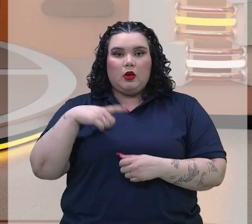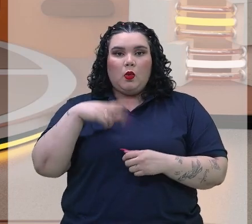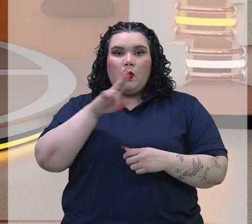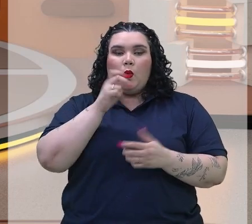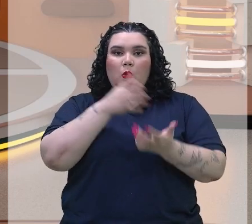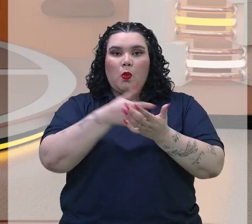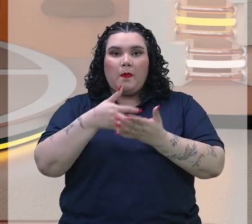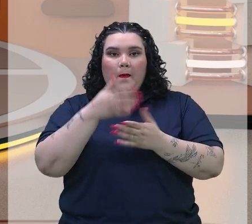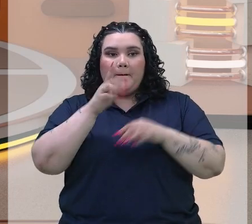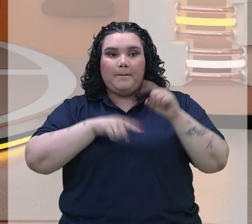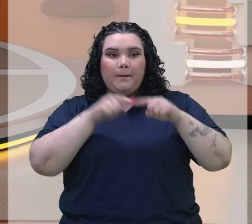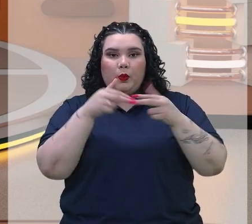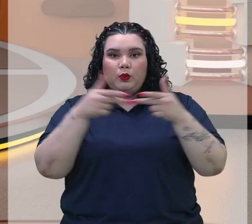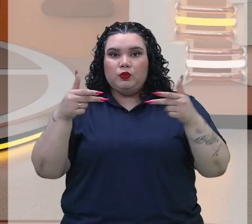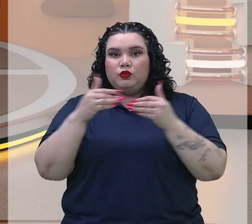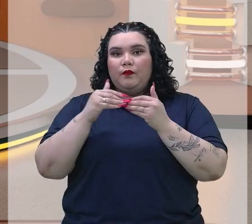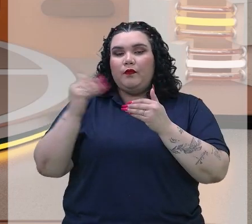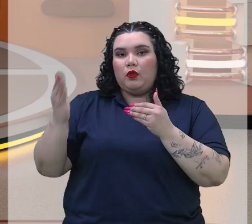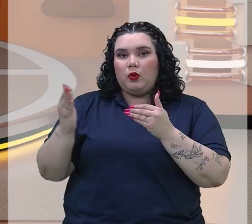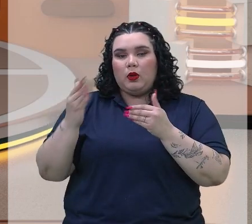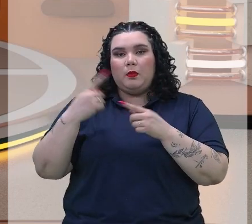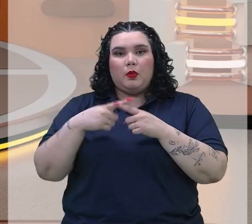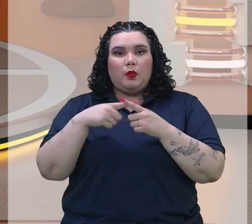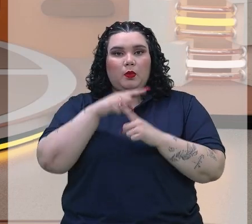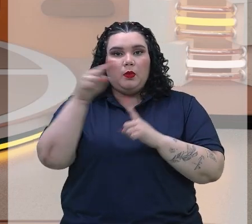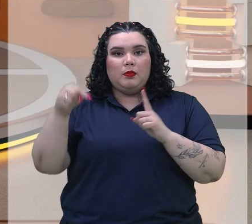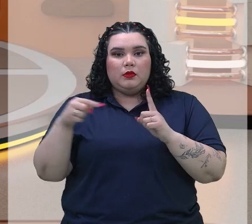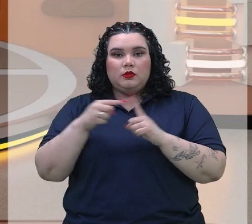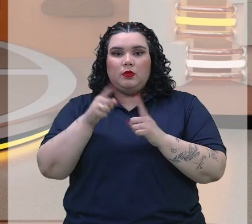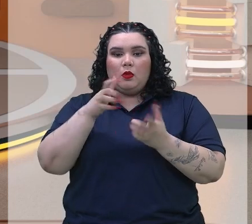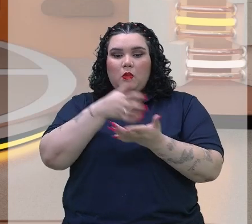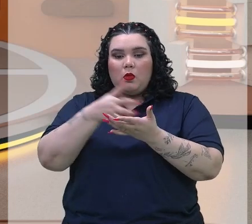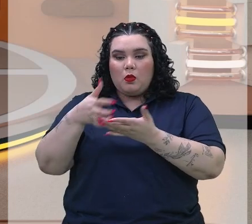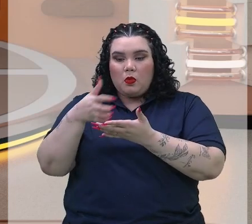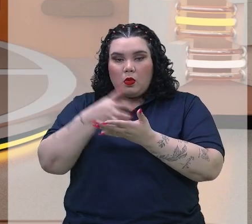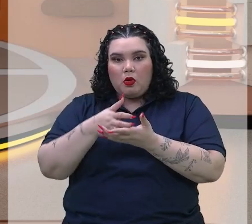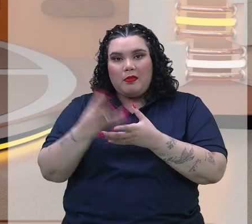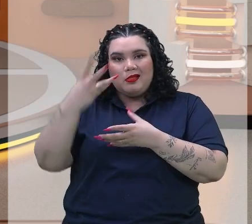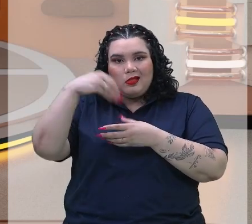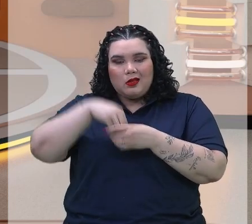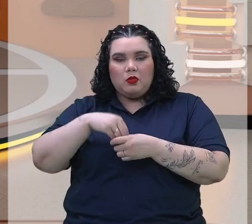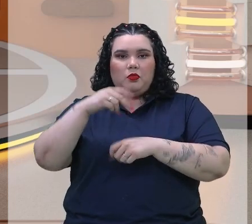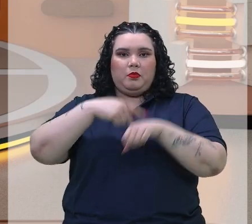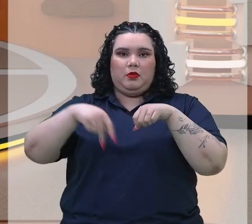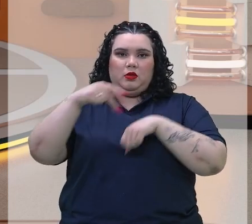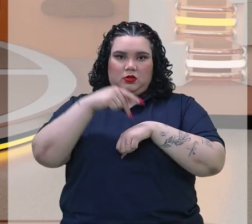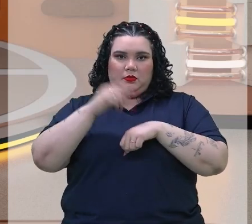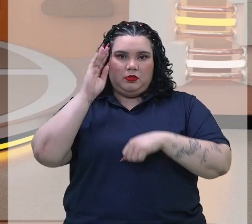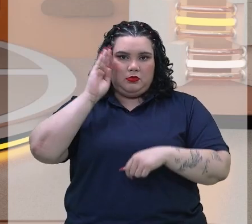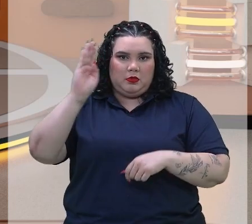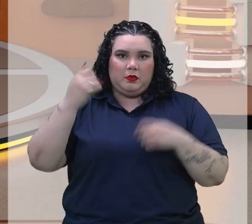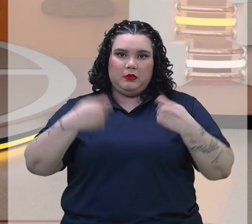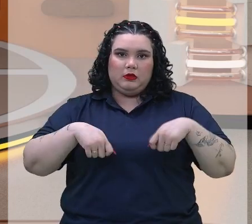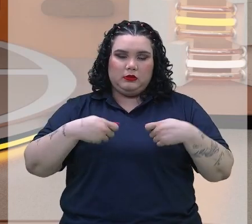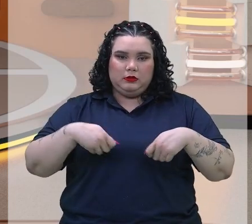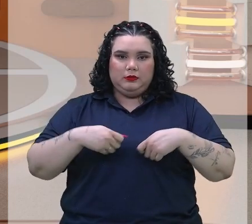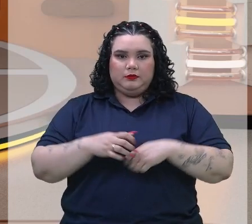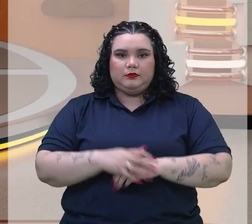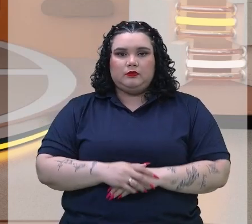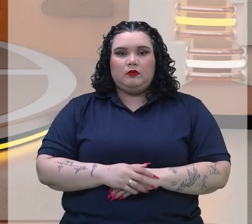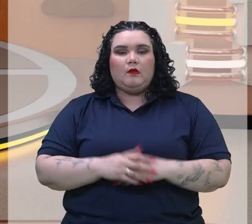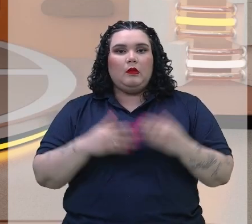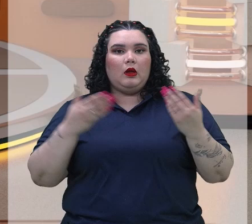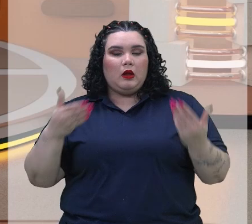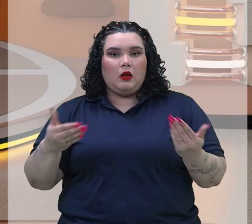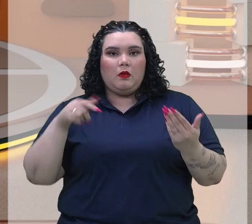tá, gente? Com a finalidade justamente de você comprar algo que é produzido no seu país. Essa ideia de